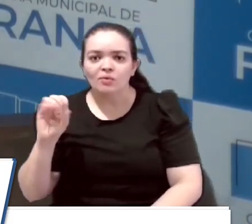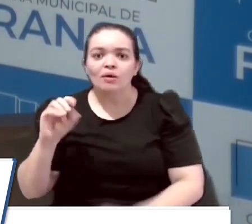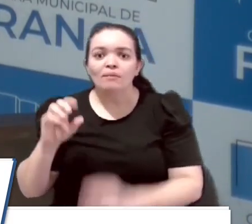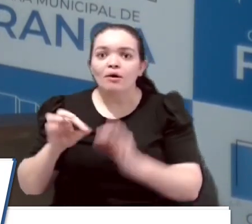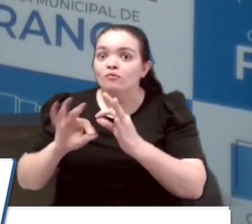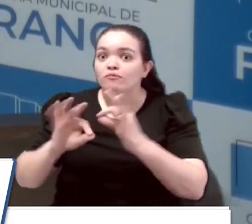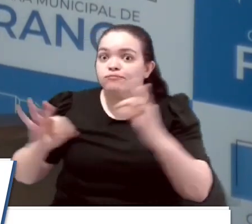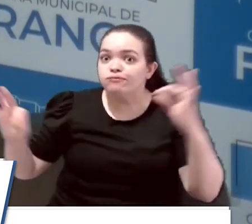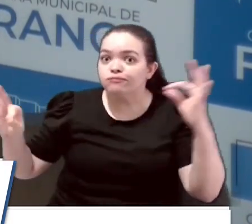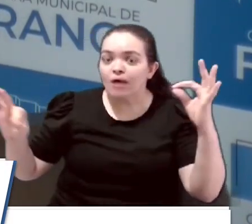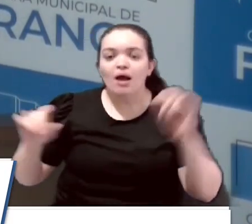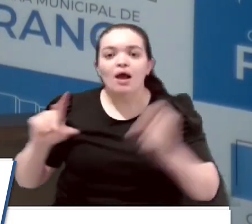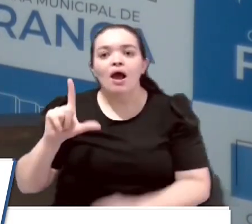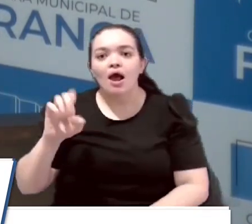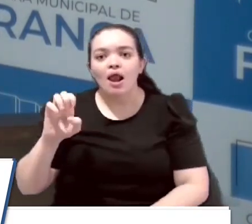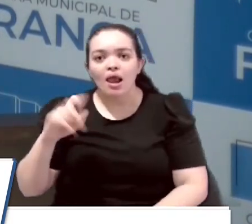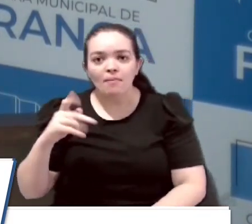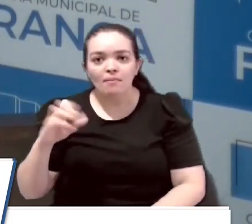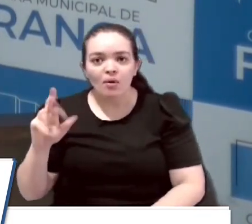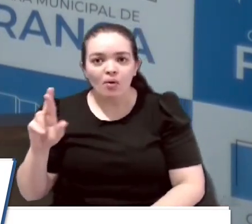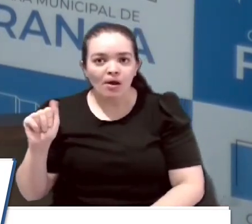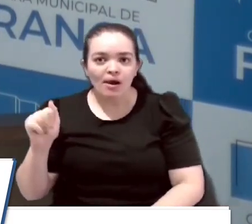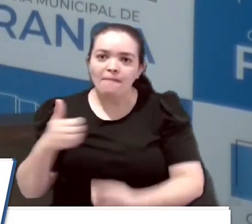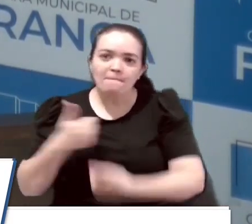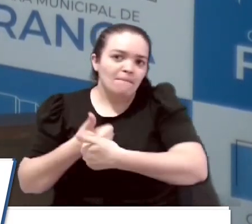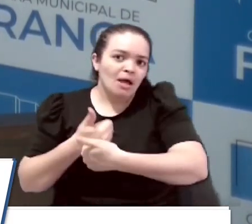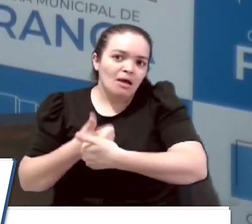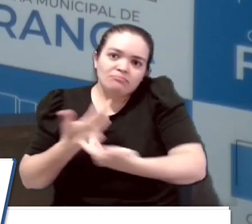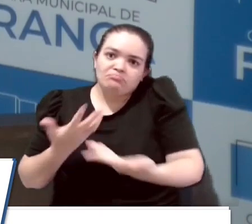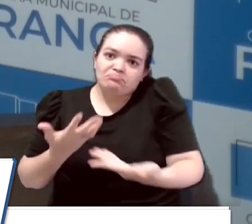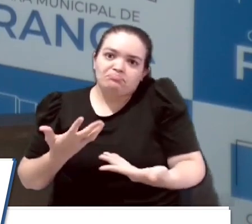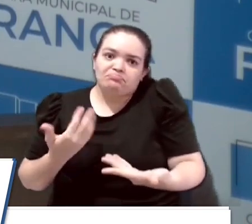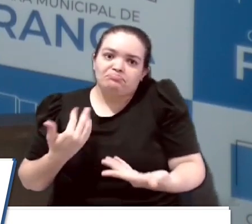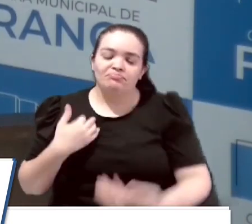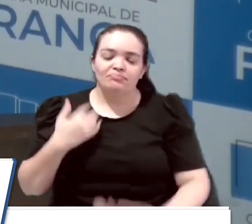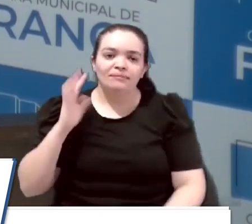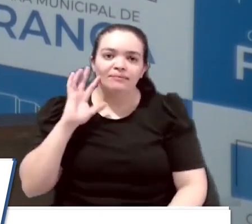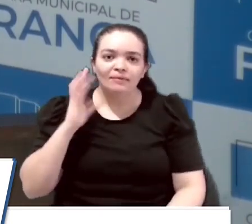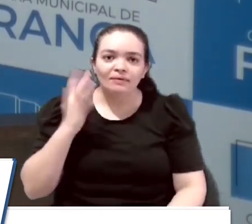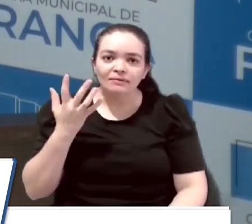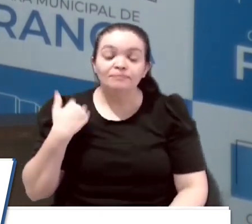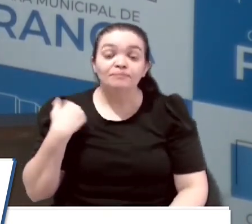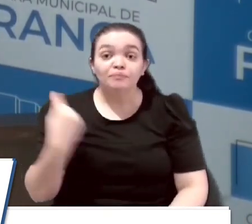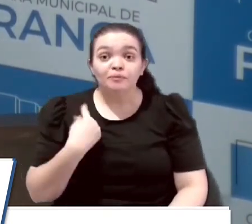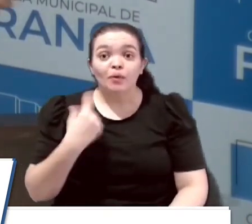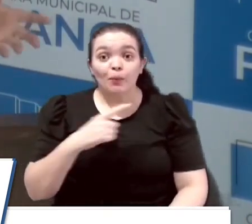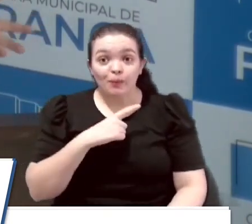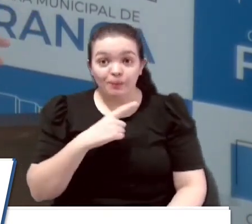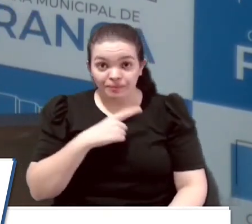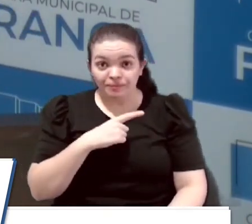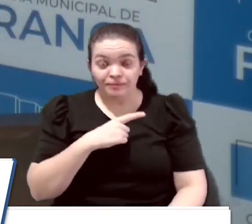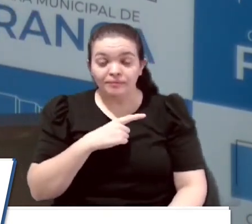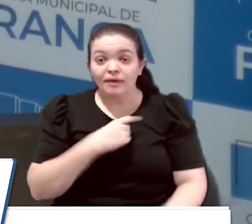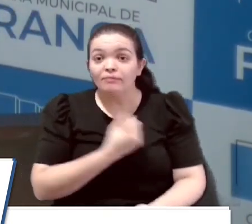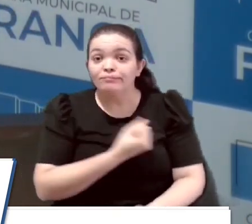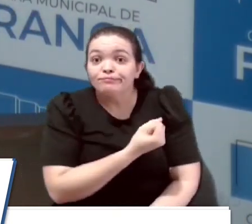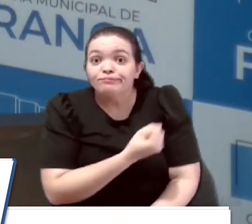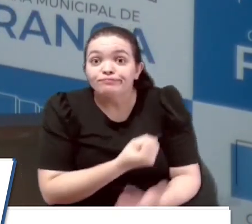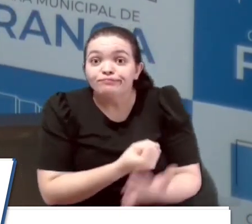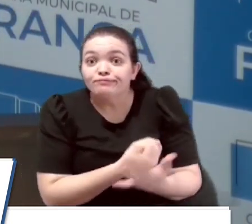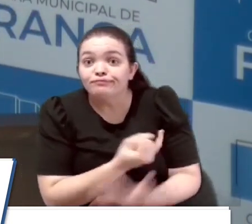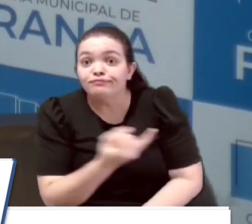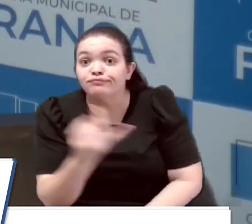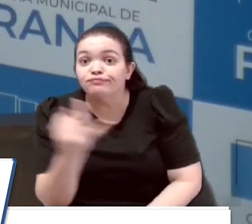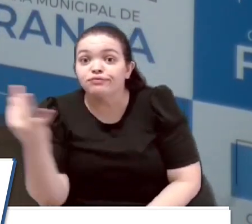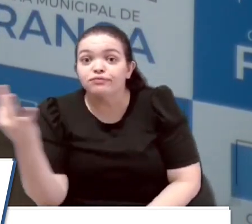no Leporaço é perto. Então, e aí, a gente tinha inúmeras áreas